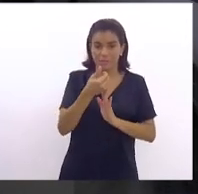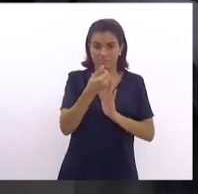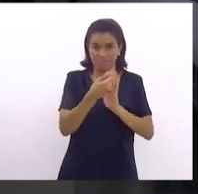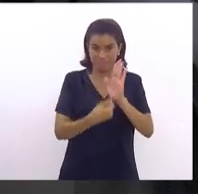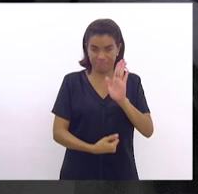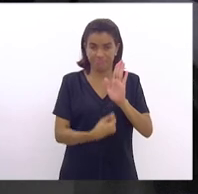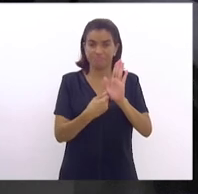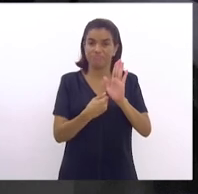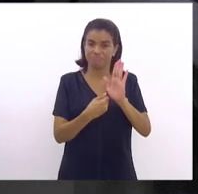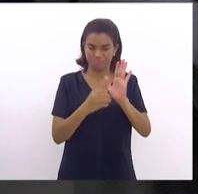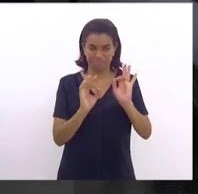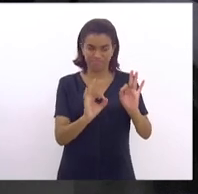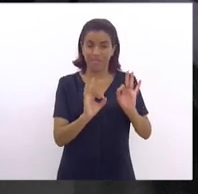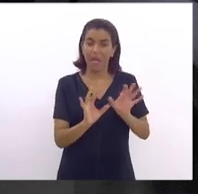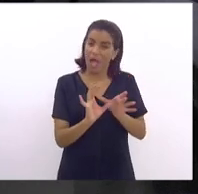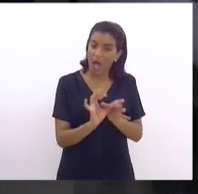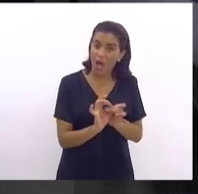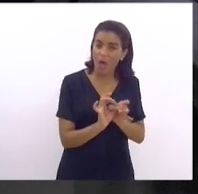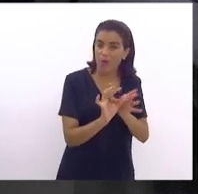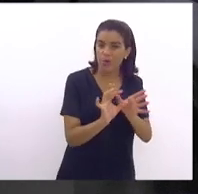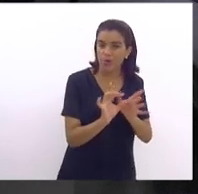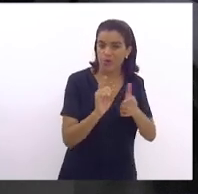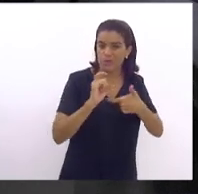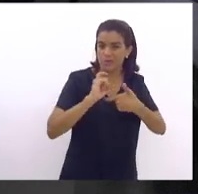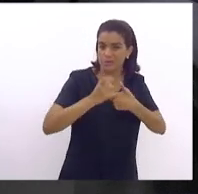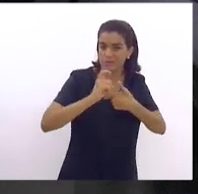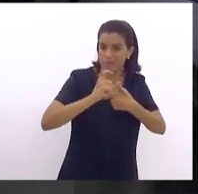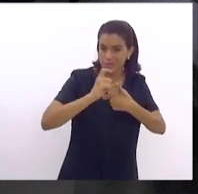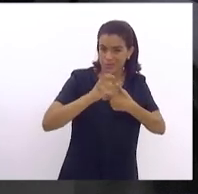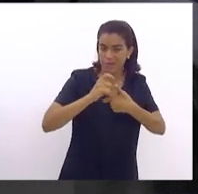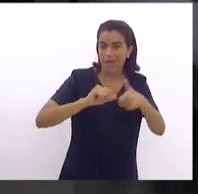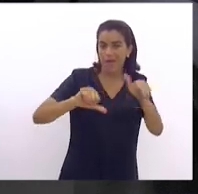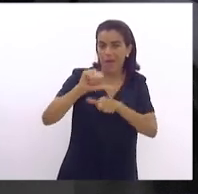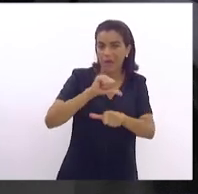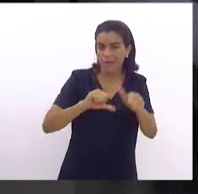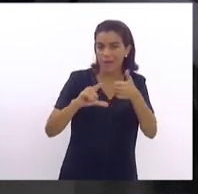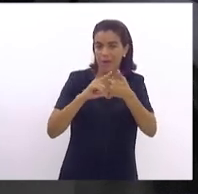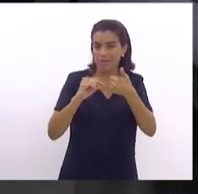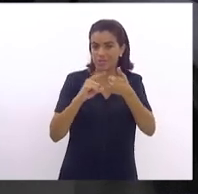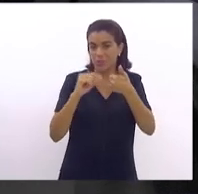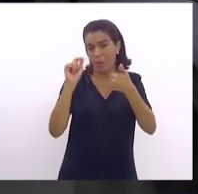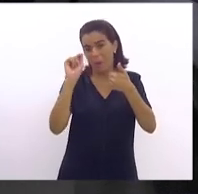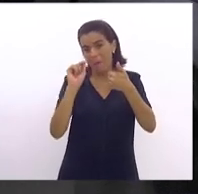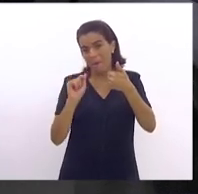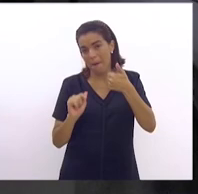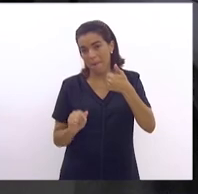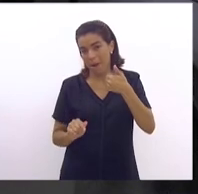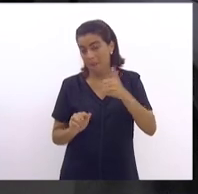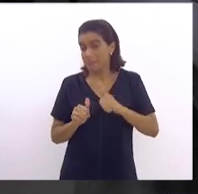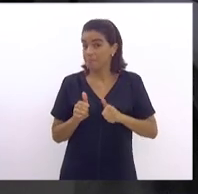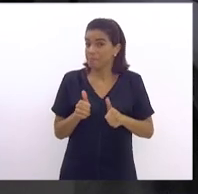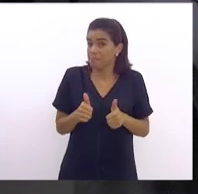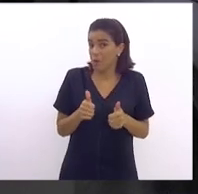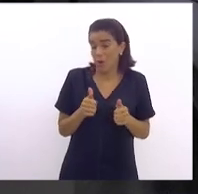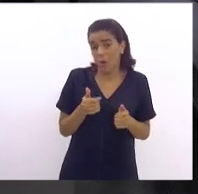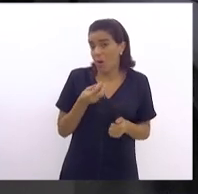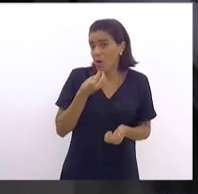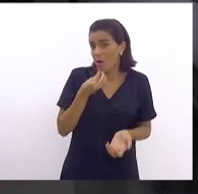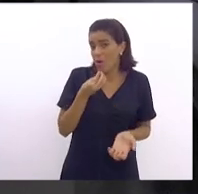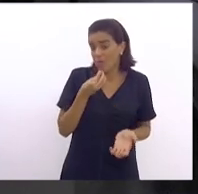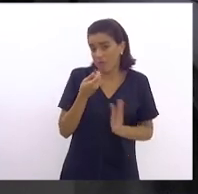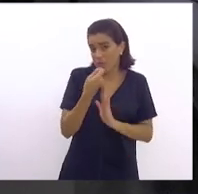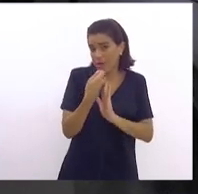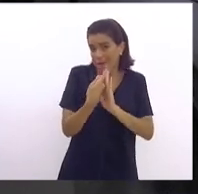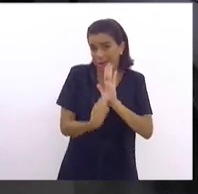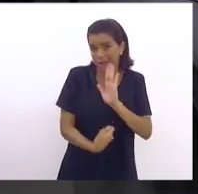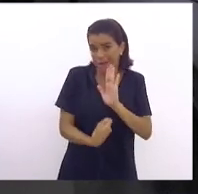levanta com propriedade, autoriza o Poder Executivo a alterar o artigo tal, né? O que é, evidentemente, uma